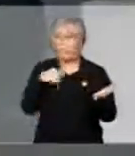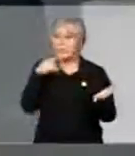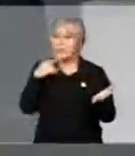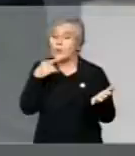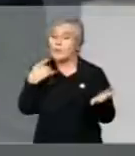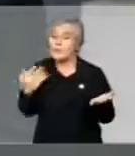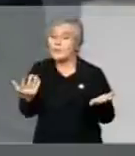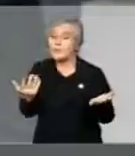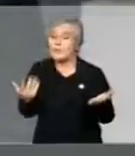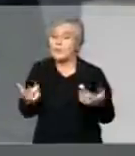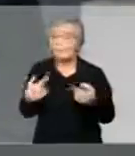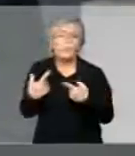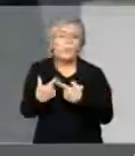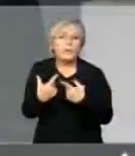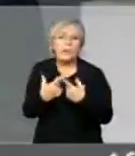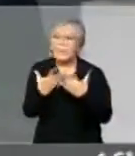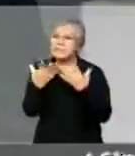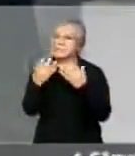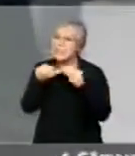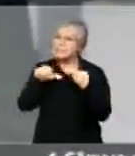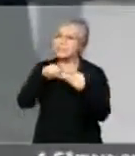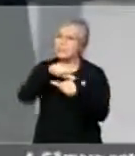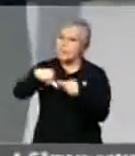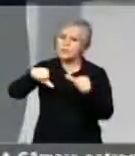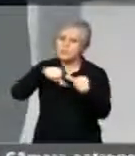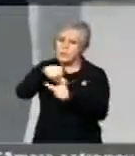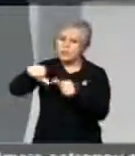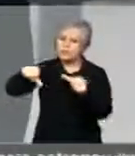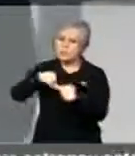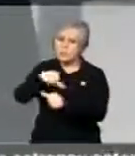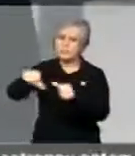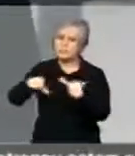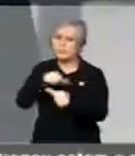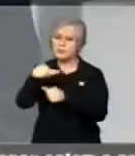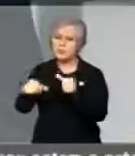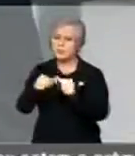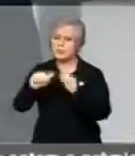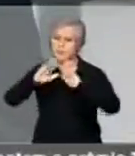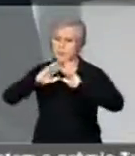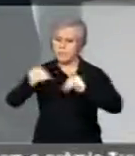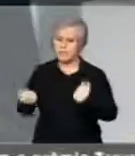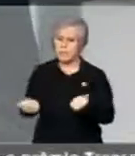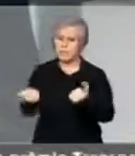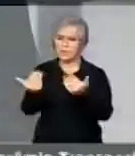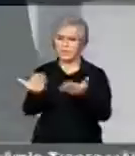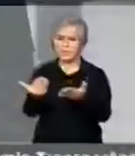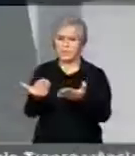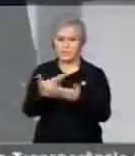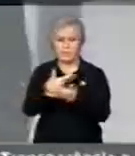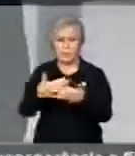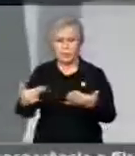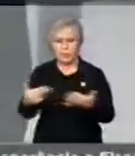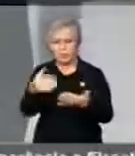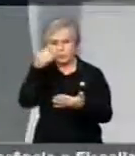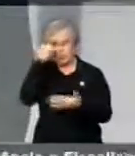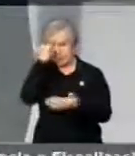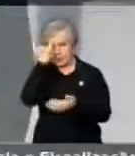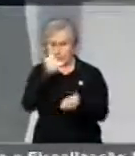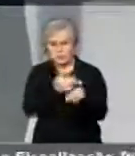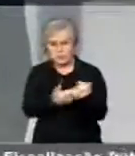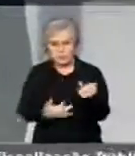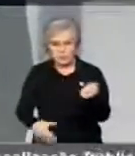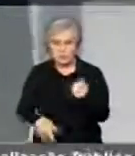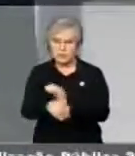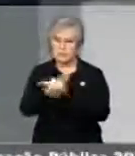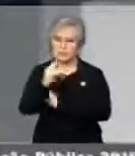porqu de tanta mudança no no processo de fornecimento de fatores para do sangramento dos